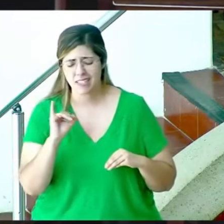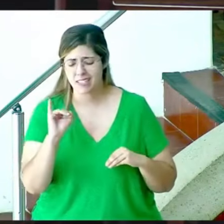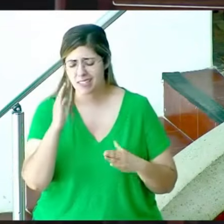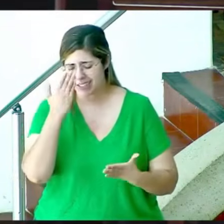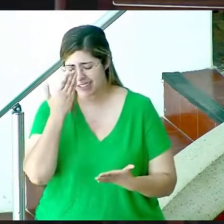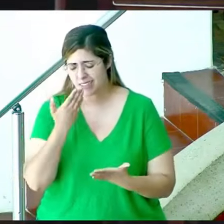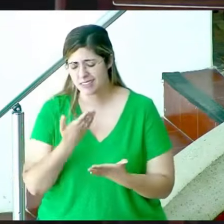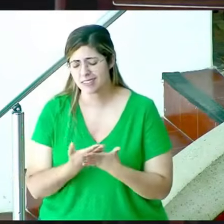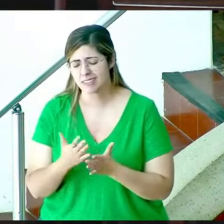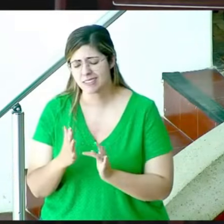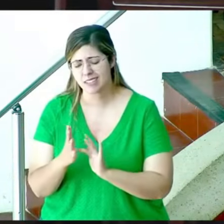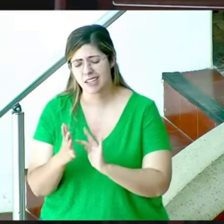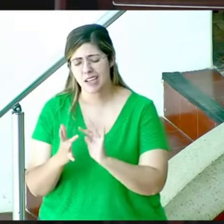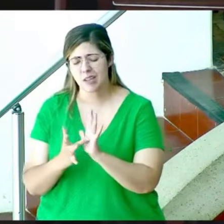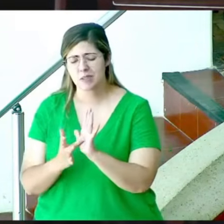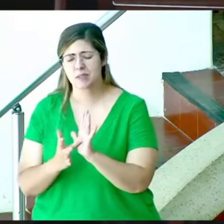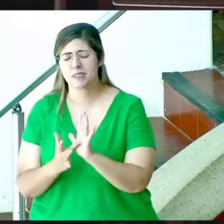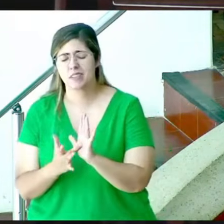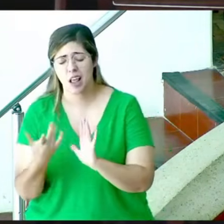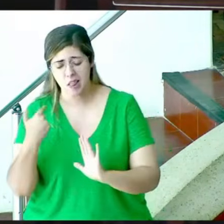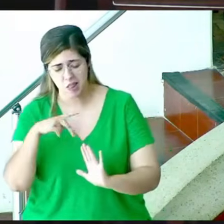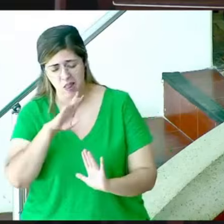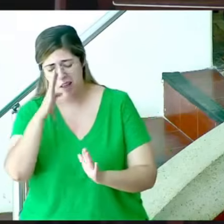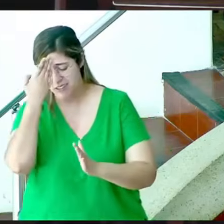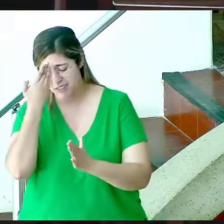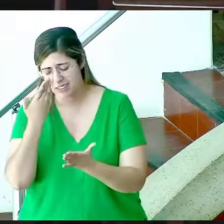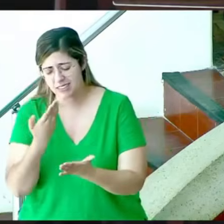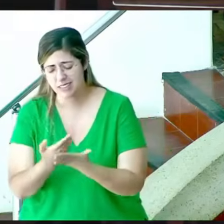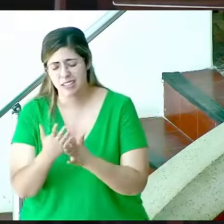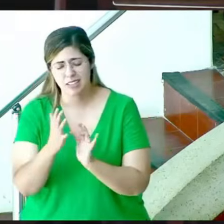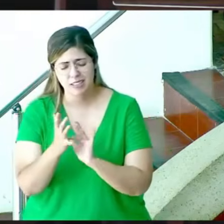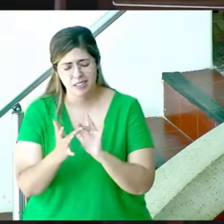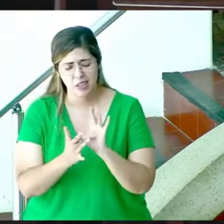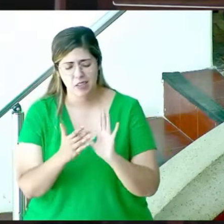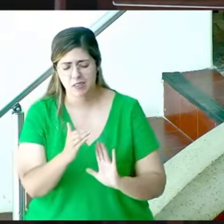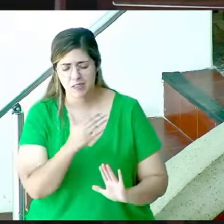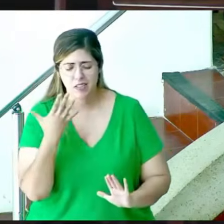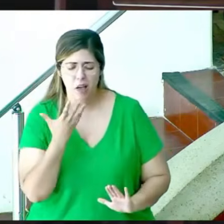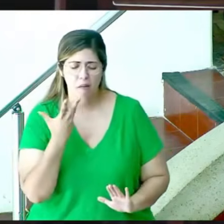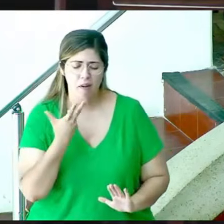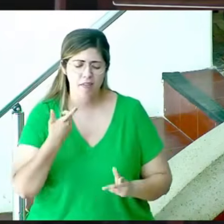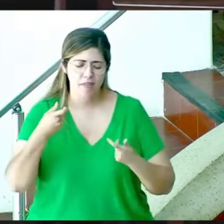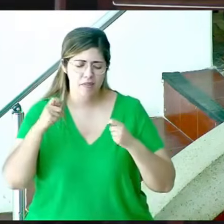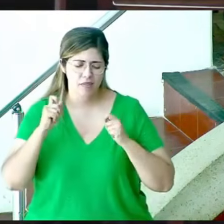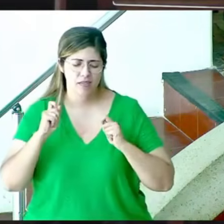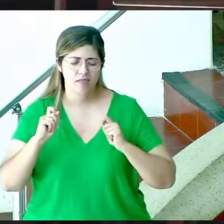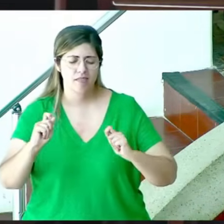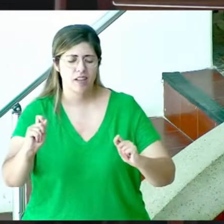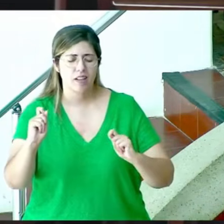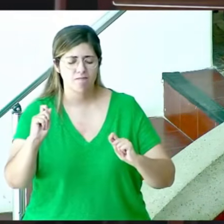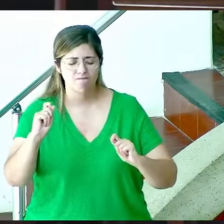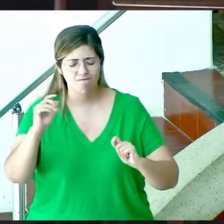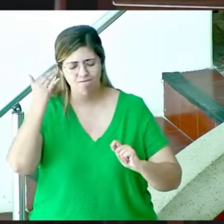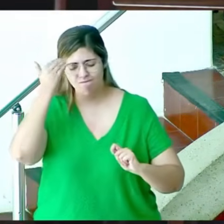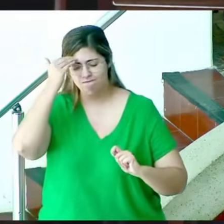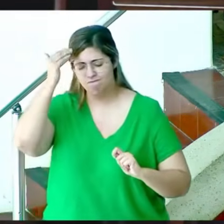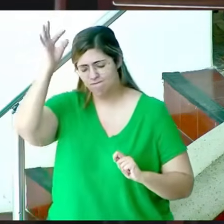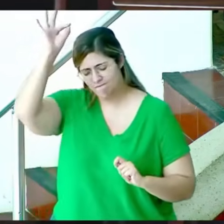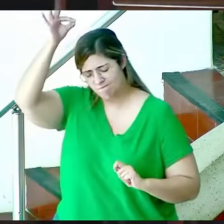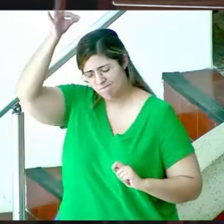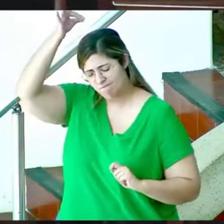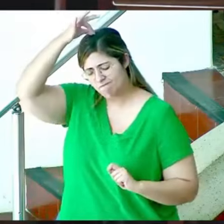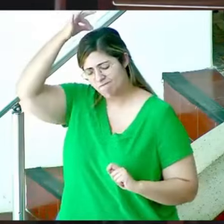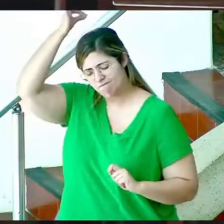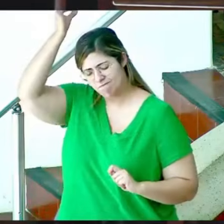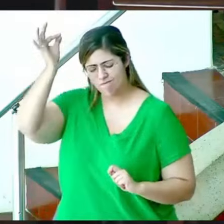Filho, e nós entendemos pelo Espírito de Deus. O Espírito de Deus nos disse,